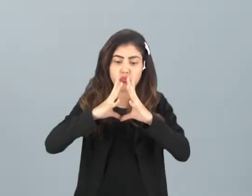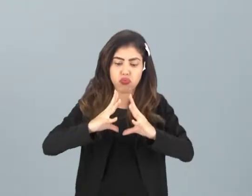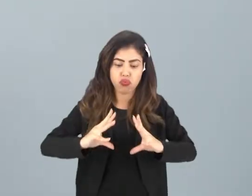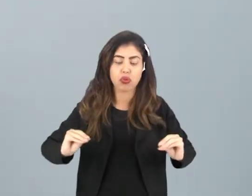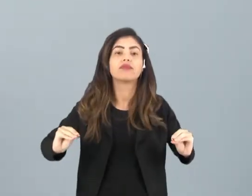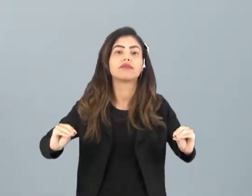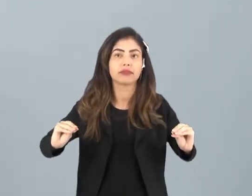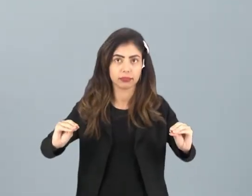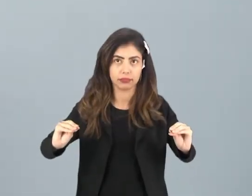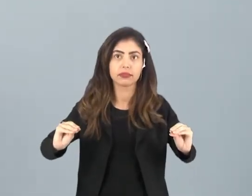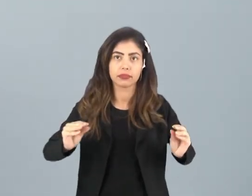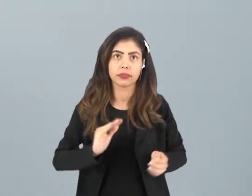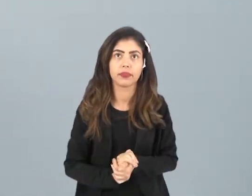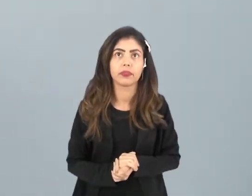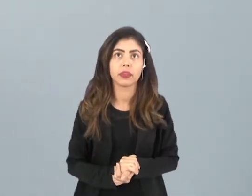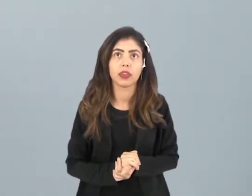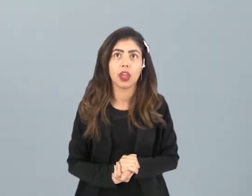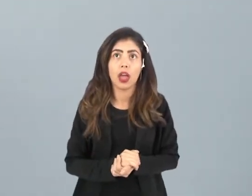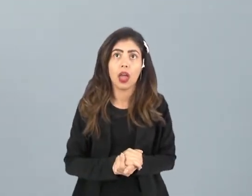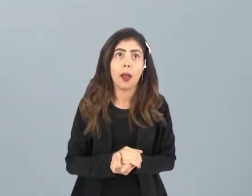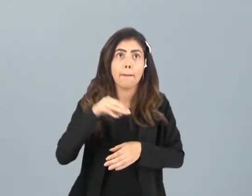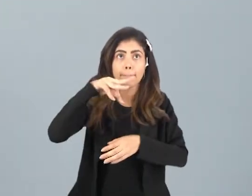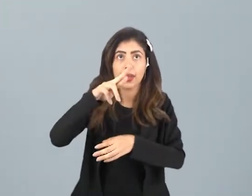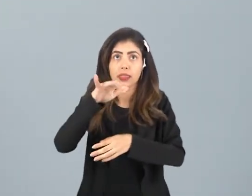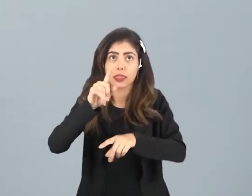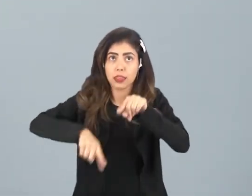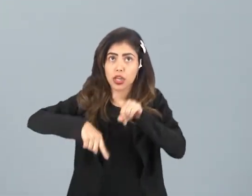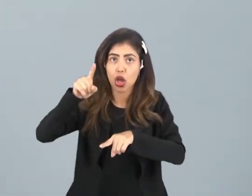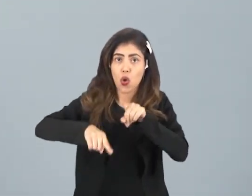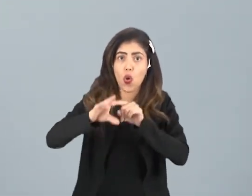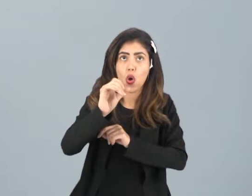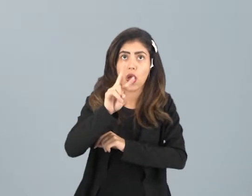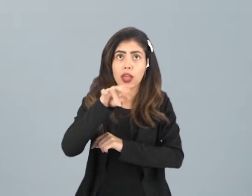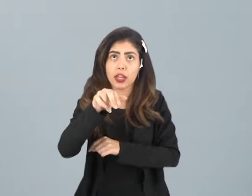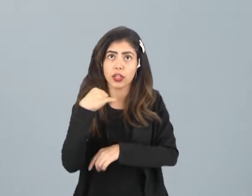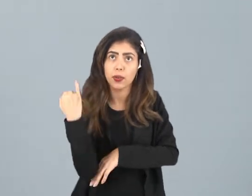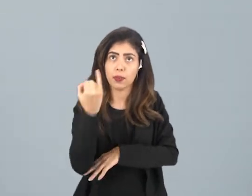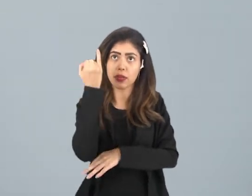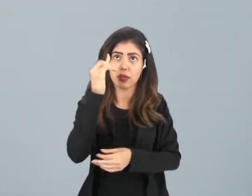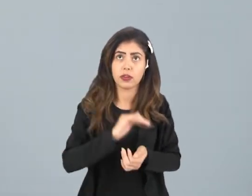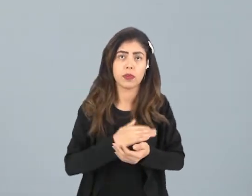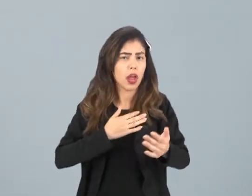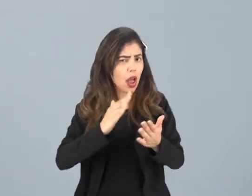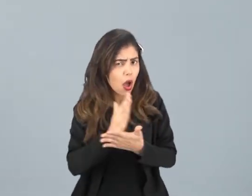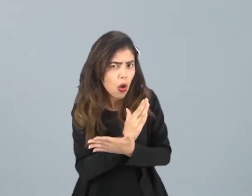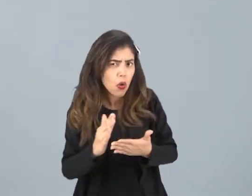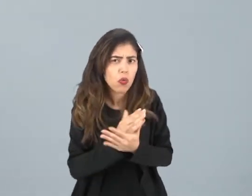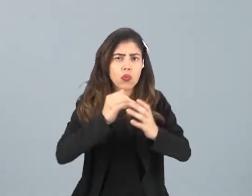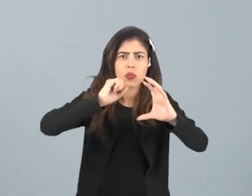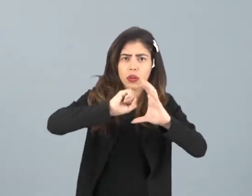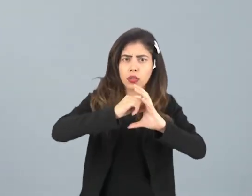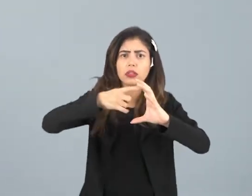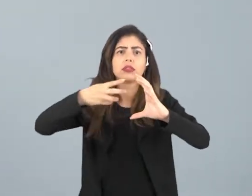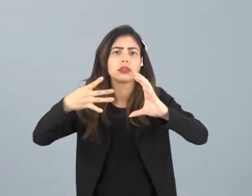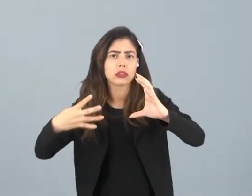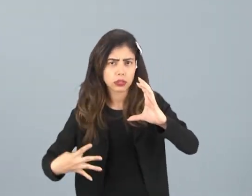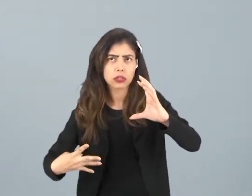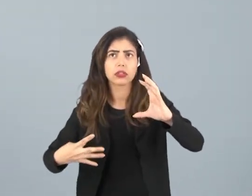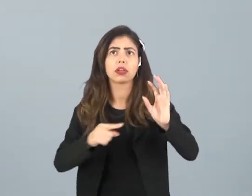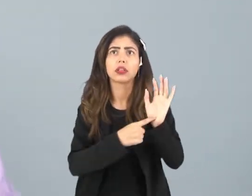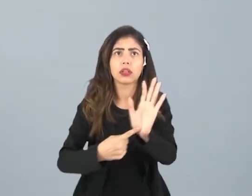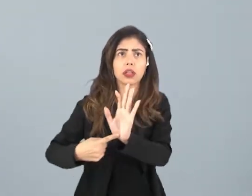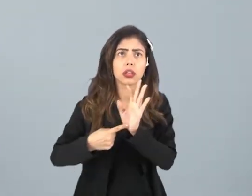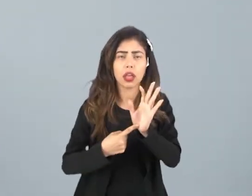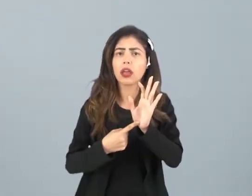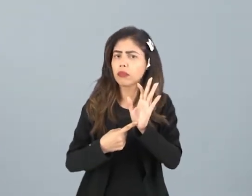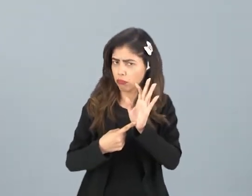em humus, matéria orgânica muito importante para algumas espécies de plantas da região. E aí você se pergunta, olha,